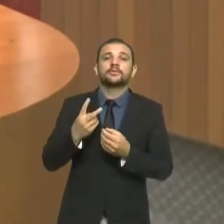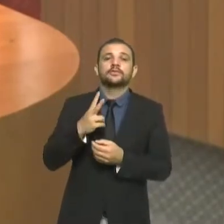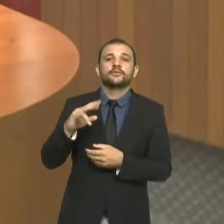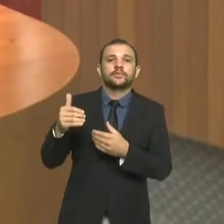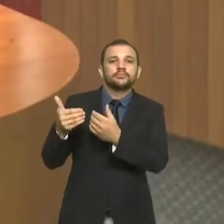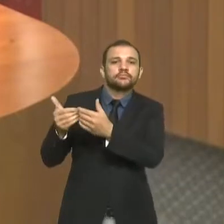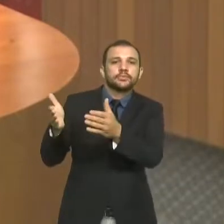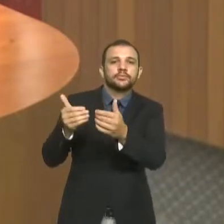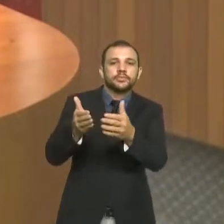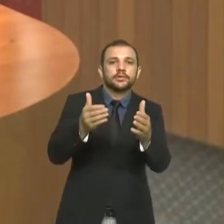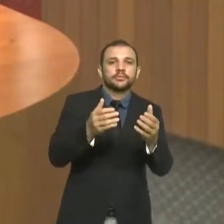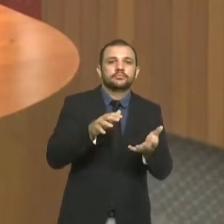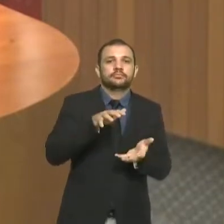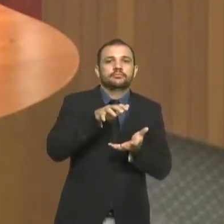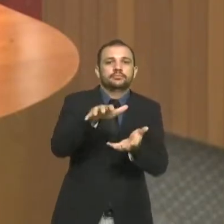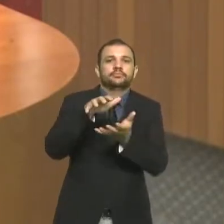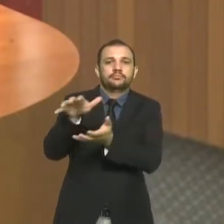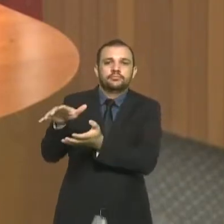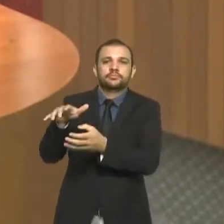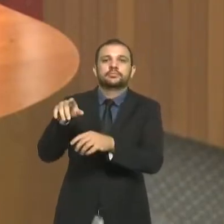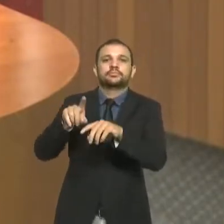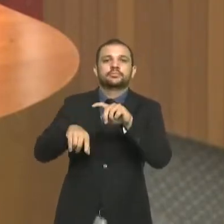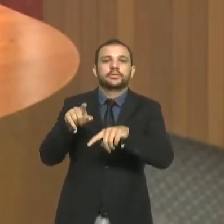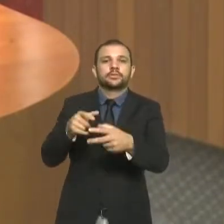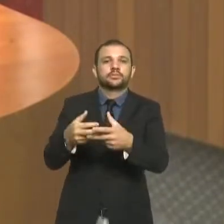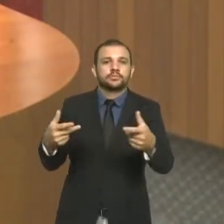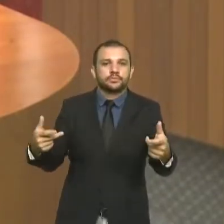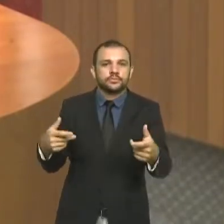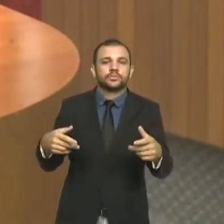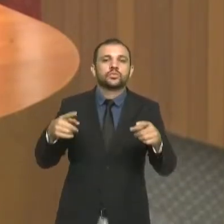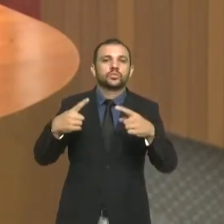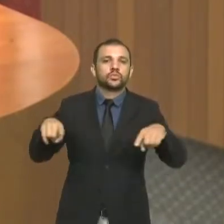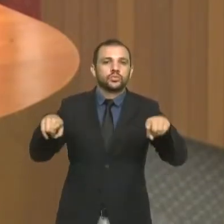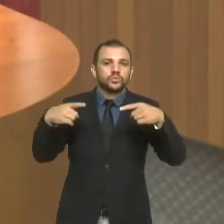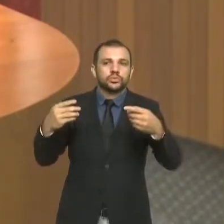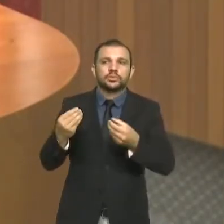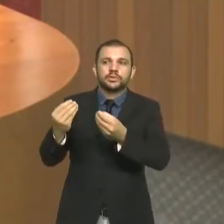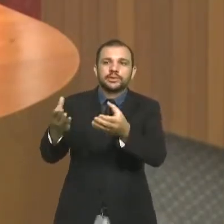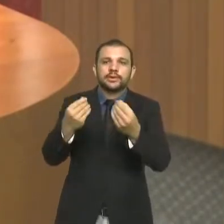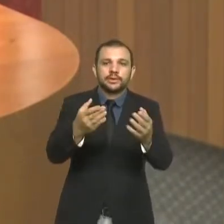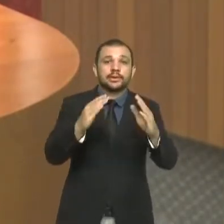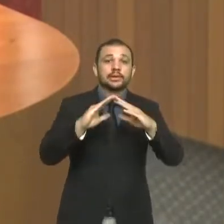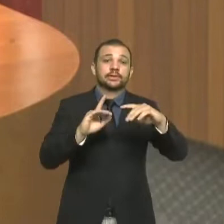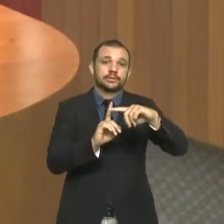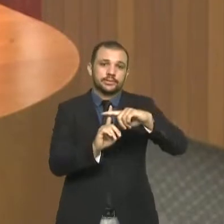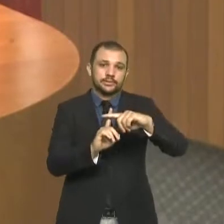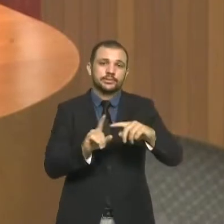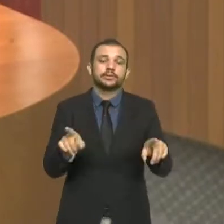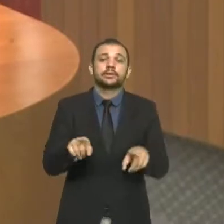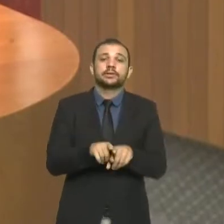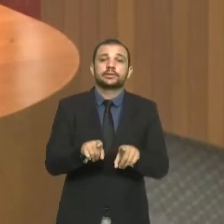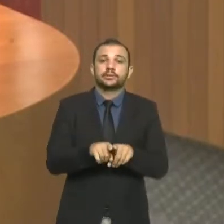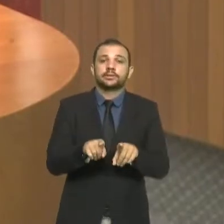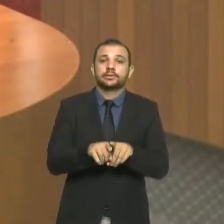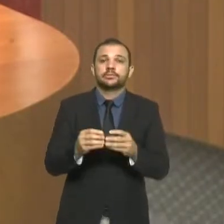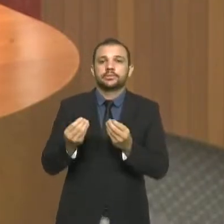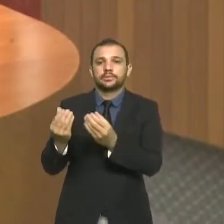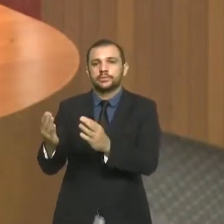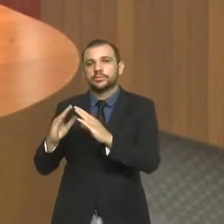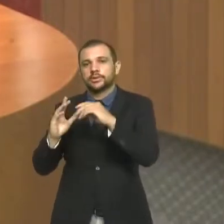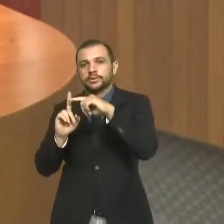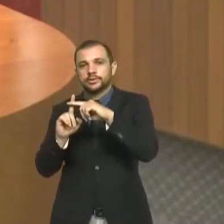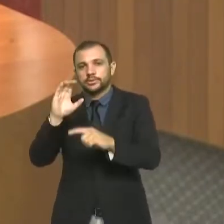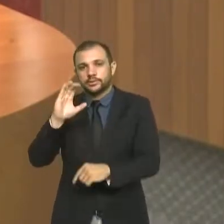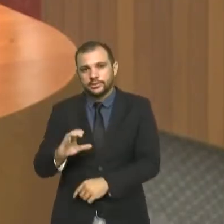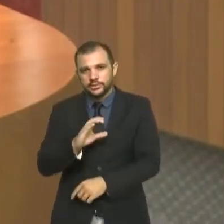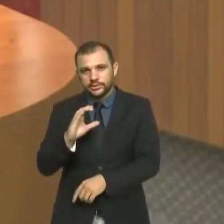vários kits, instrumentos musicais para as igrejas e para tanto a igreja católica como a